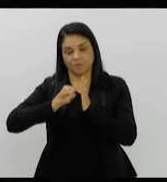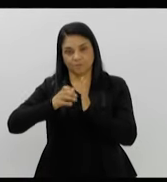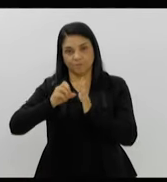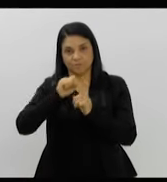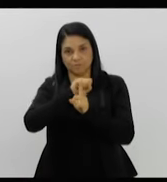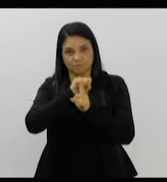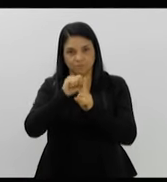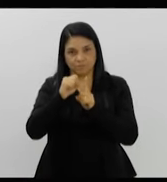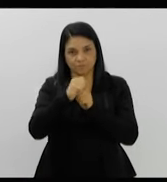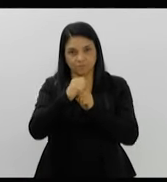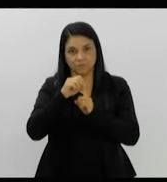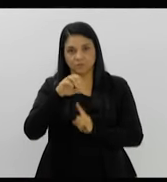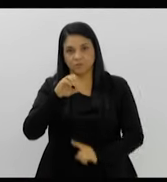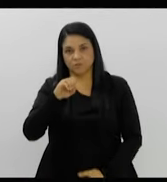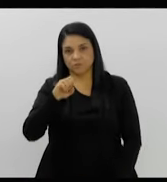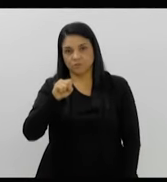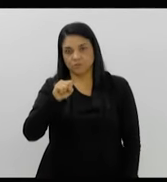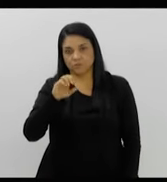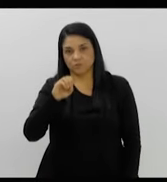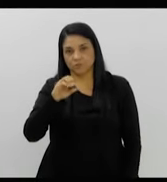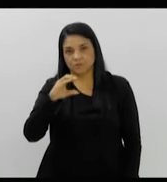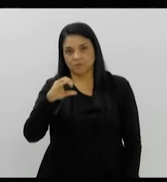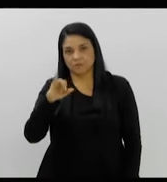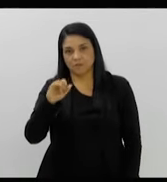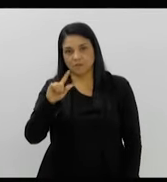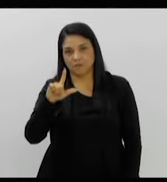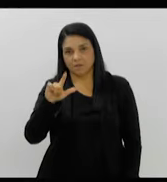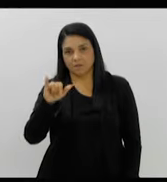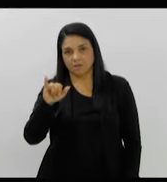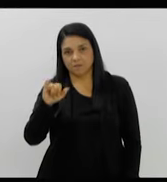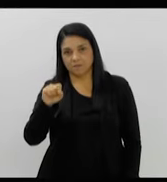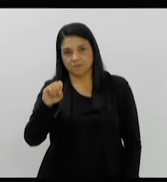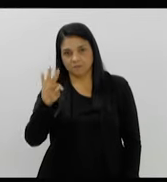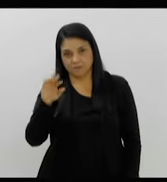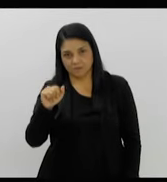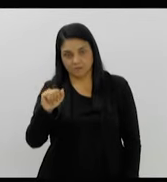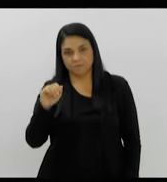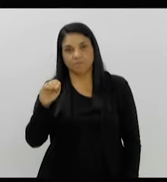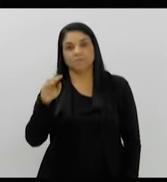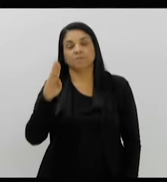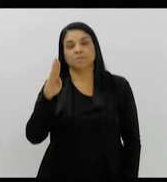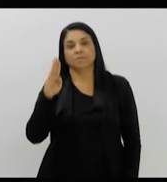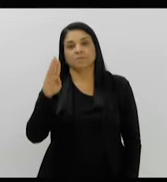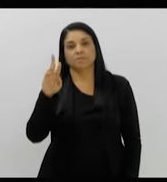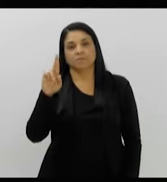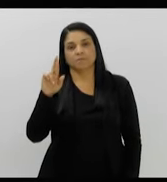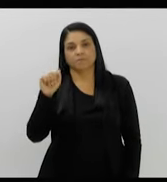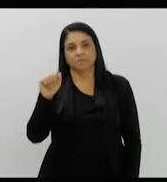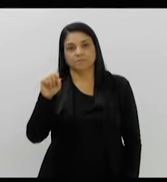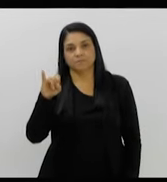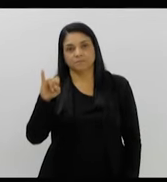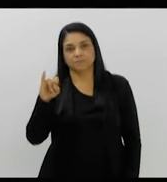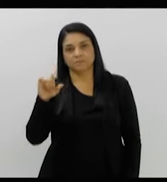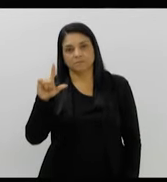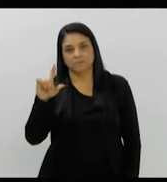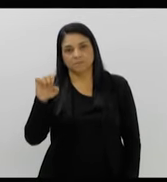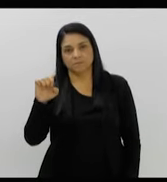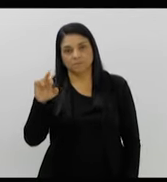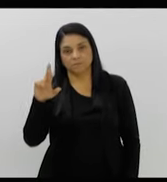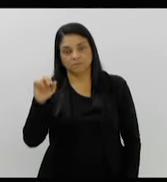brasileiro ele não está sozinho ele é apoiado nesse pedido